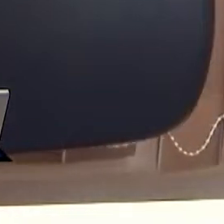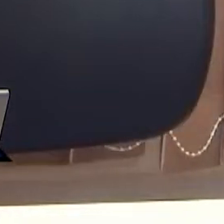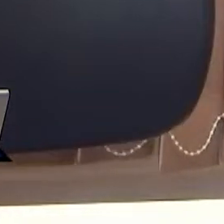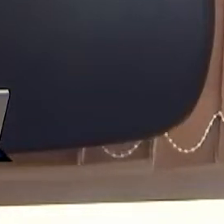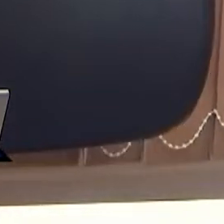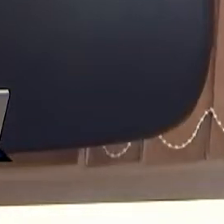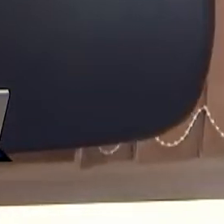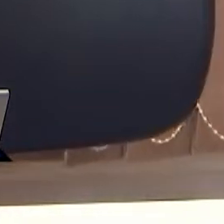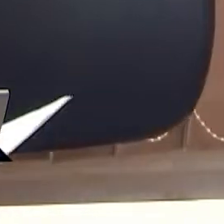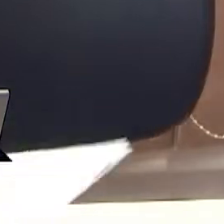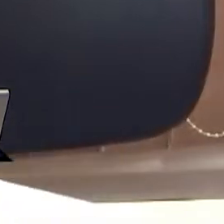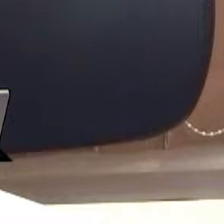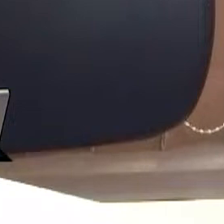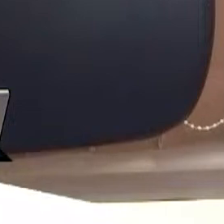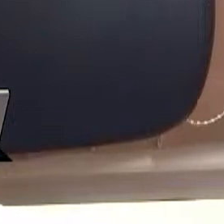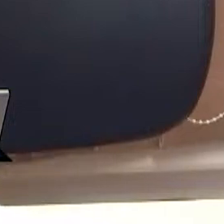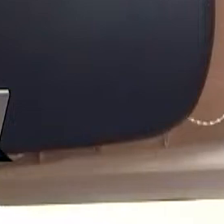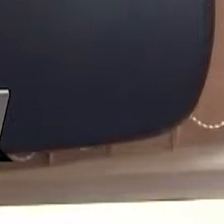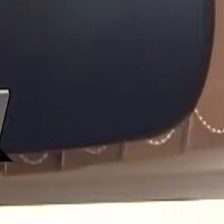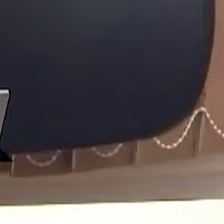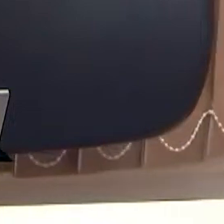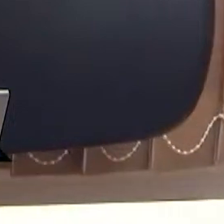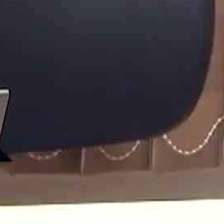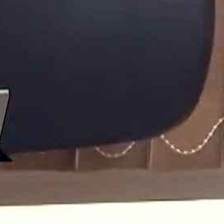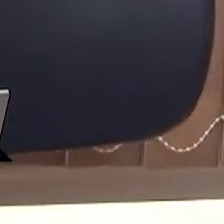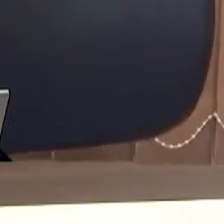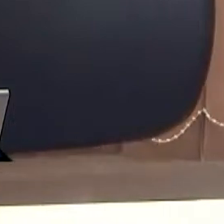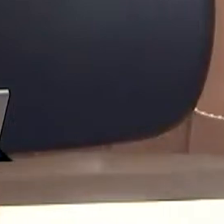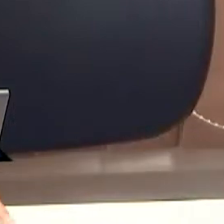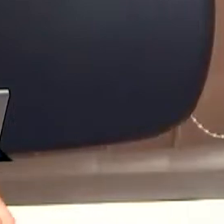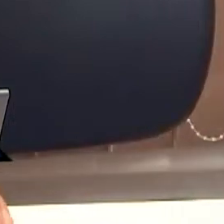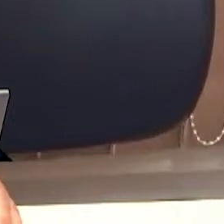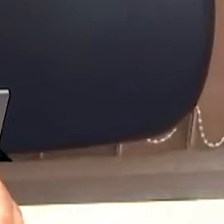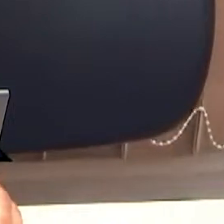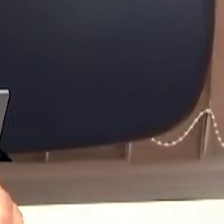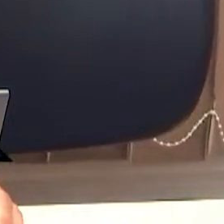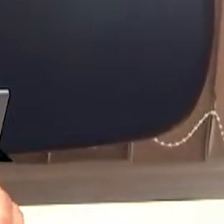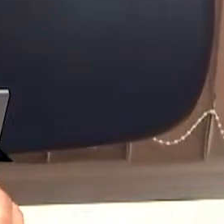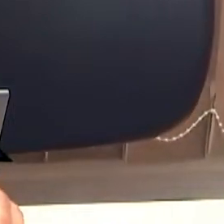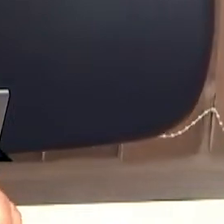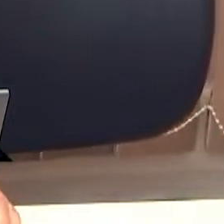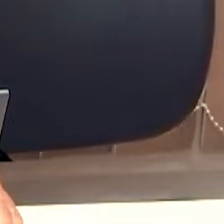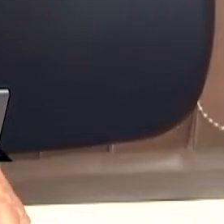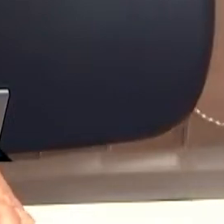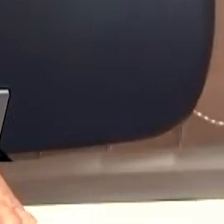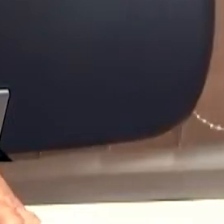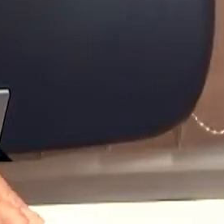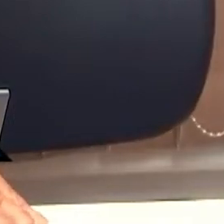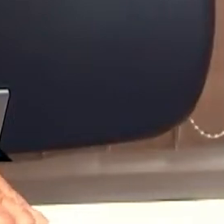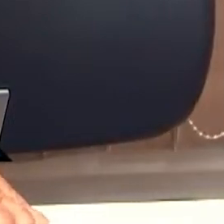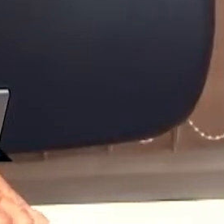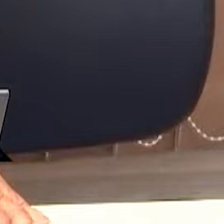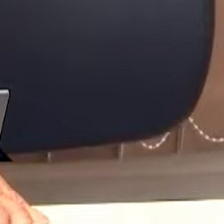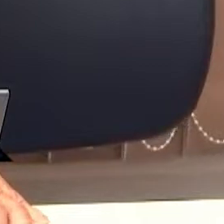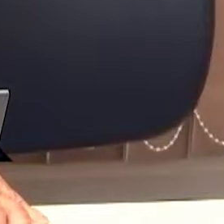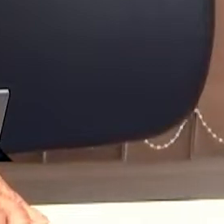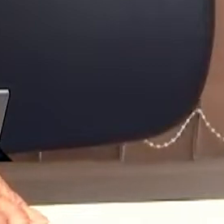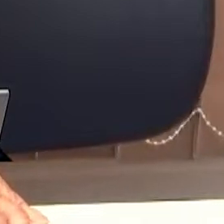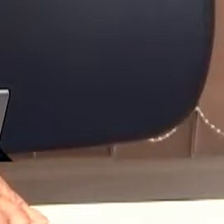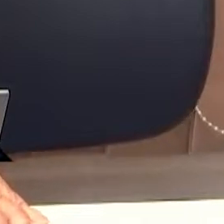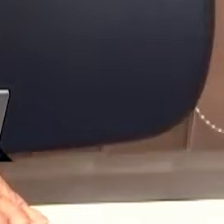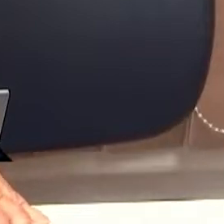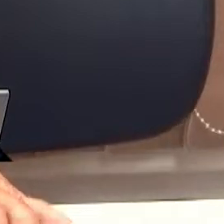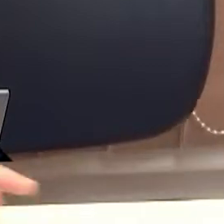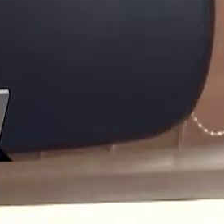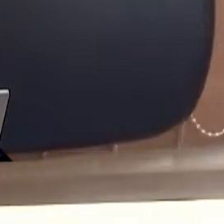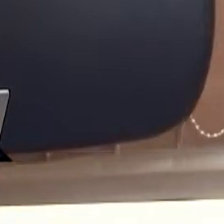3736-1710. Então, se você quiser encaminhar alguma contribuição, pode fazê-lo por esses canais. Vereador Paulo Gaspar, obrigado